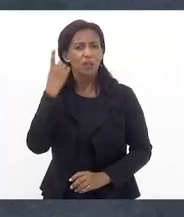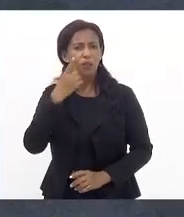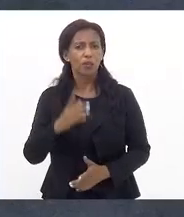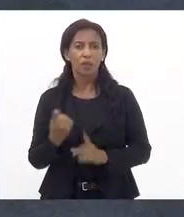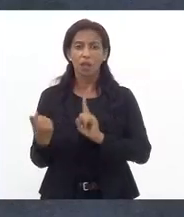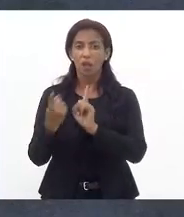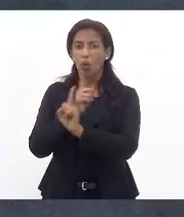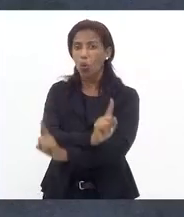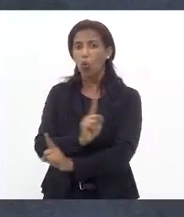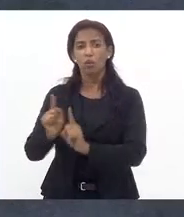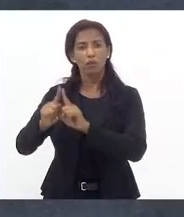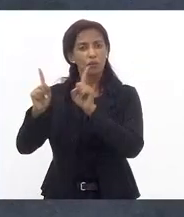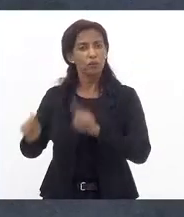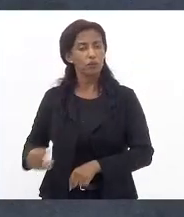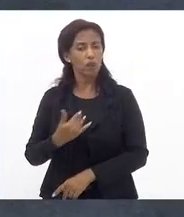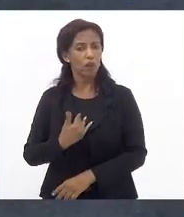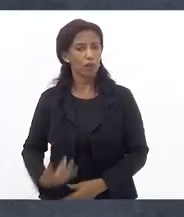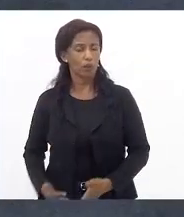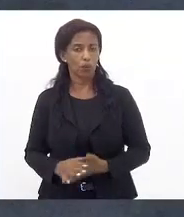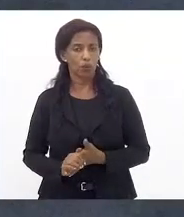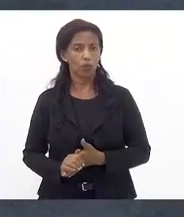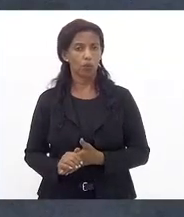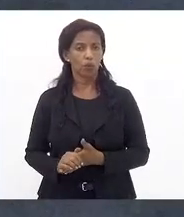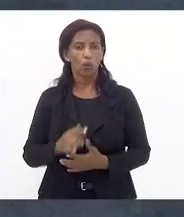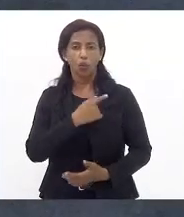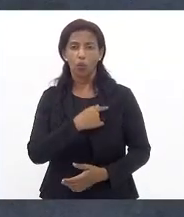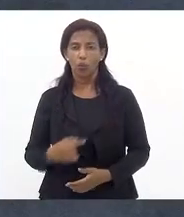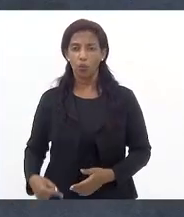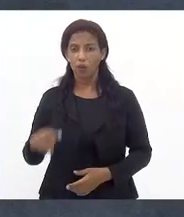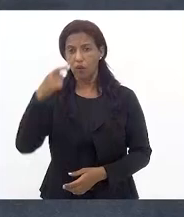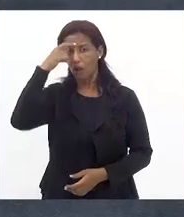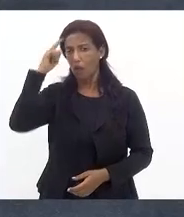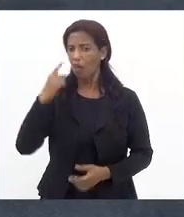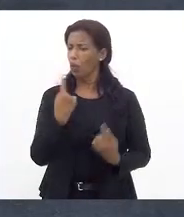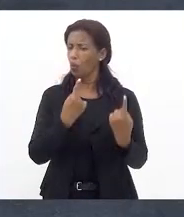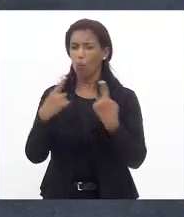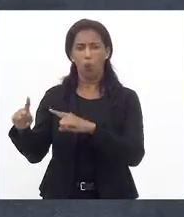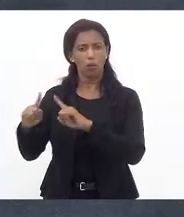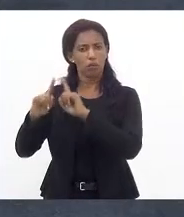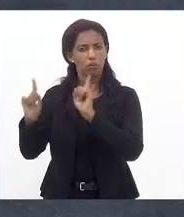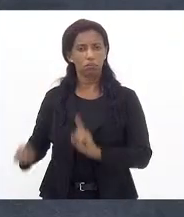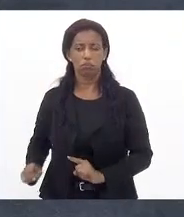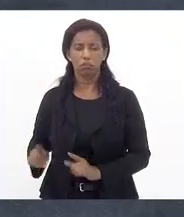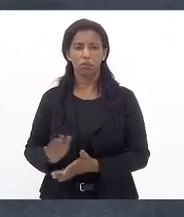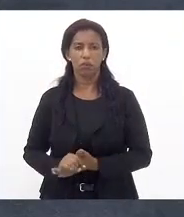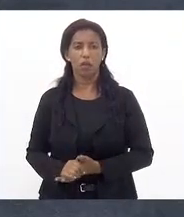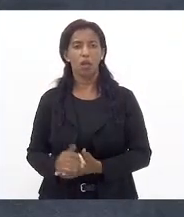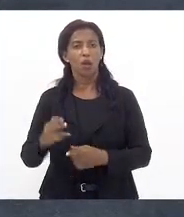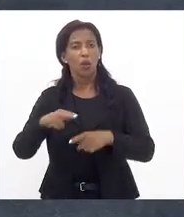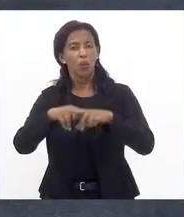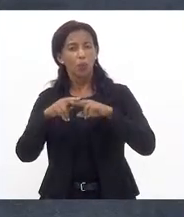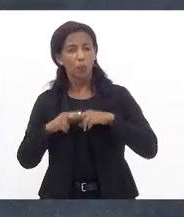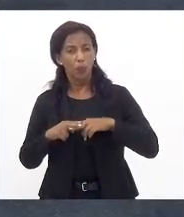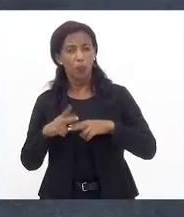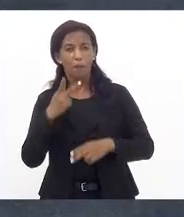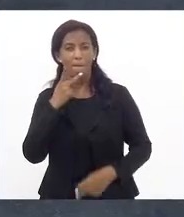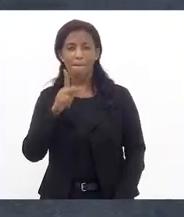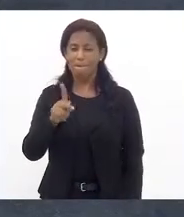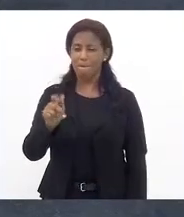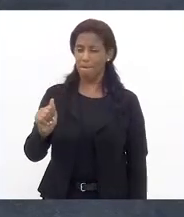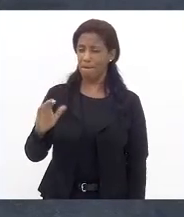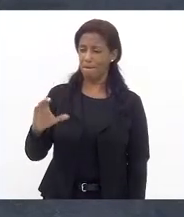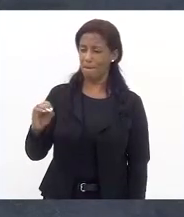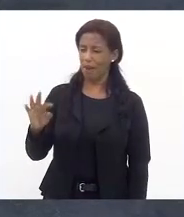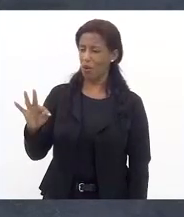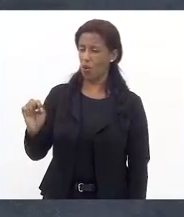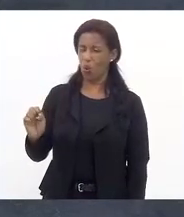é contra servidor público. O governador Cláudio Castro não é contra servidor público, por isso que eu refuto essa nomenclatura pacote